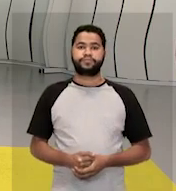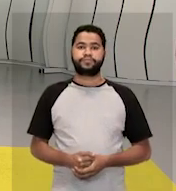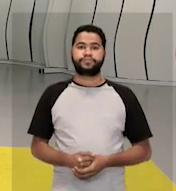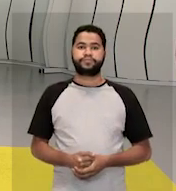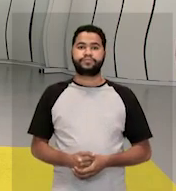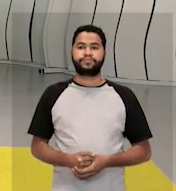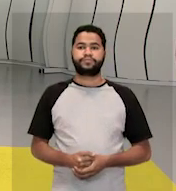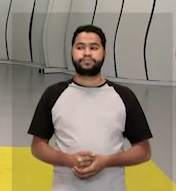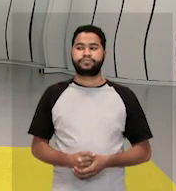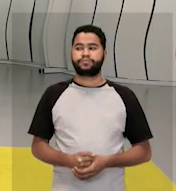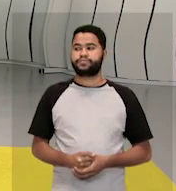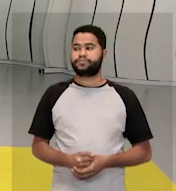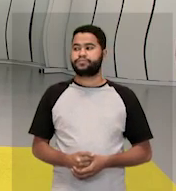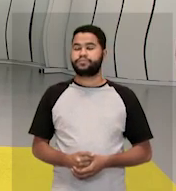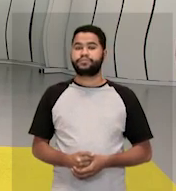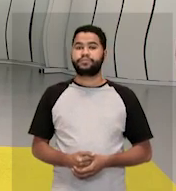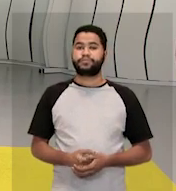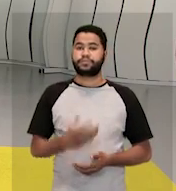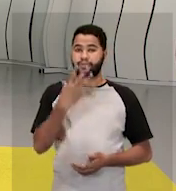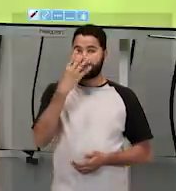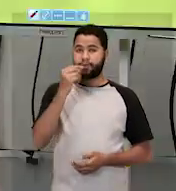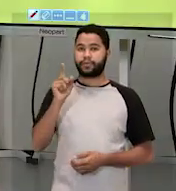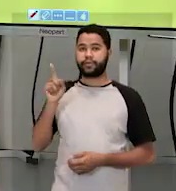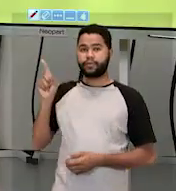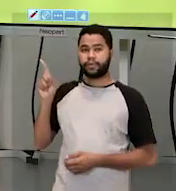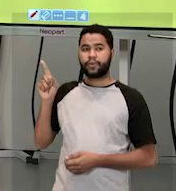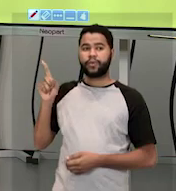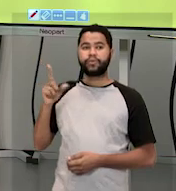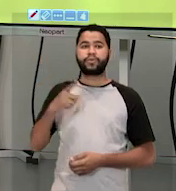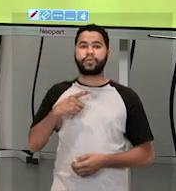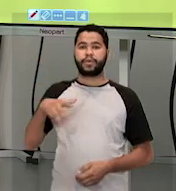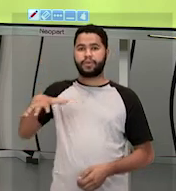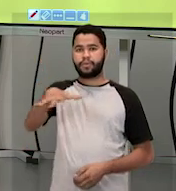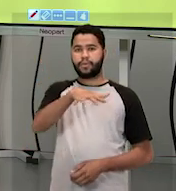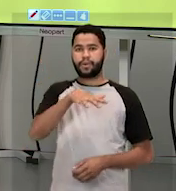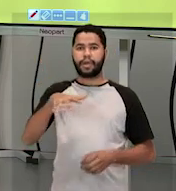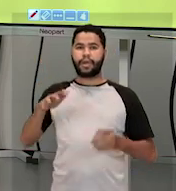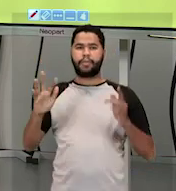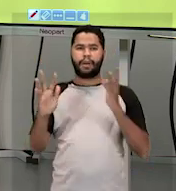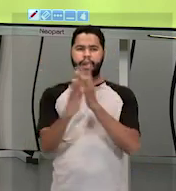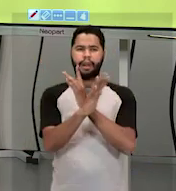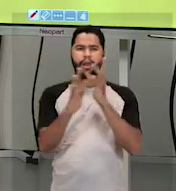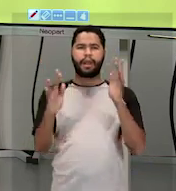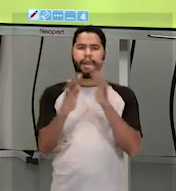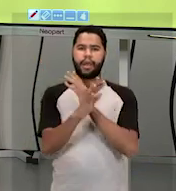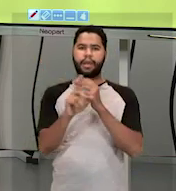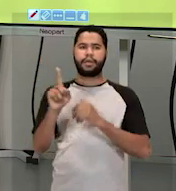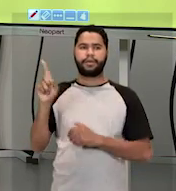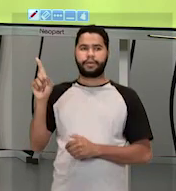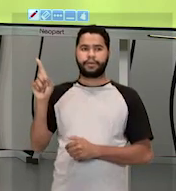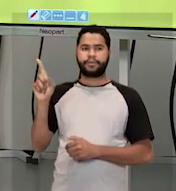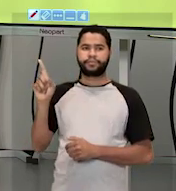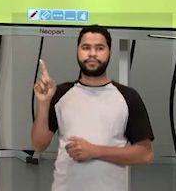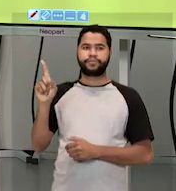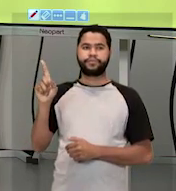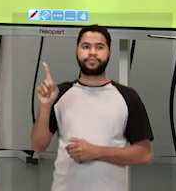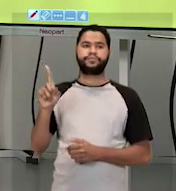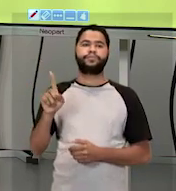nessa foto, nós temos aqui um campo de concentração bem famoso, Auschwitz, a